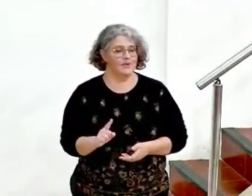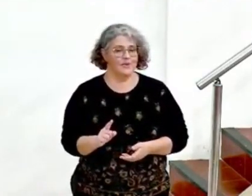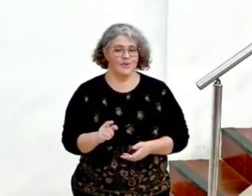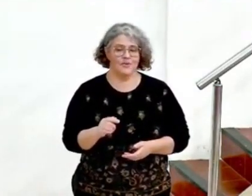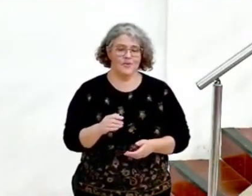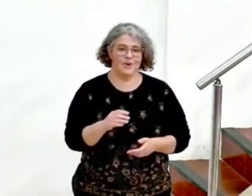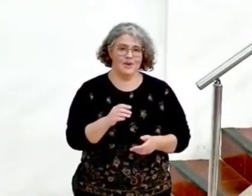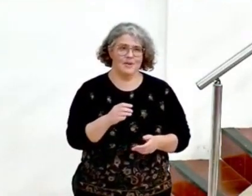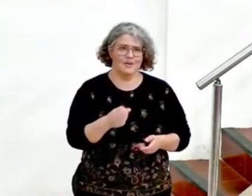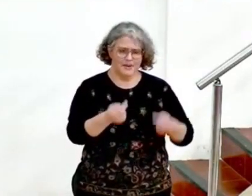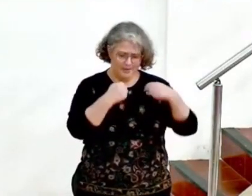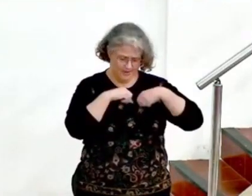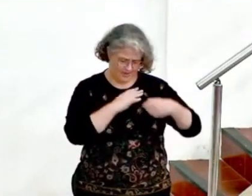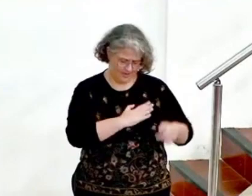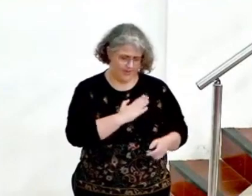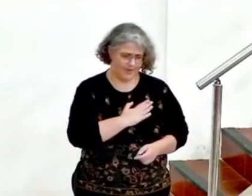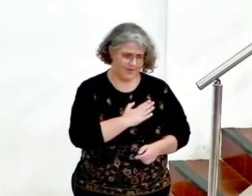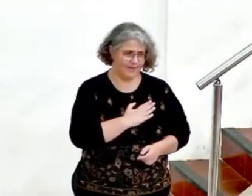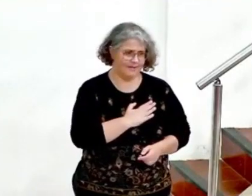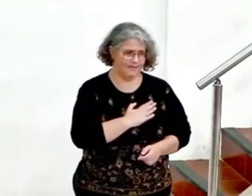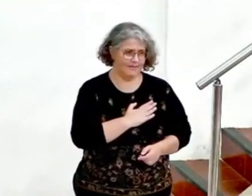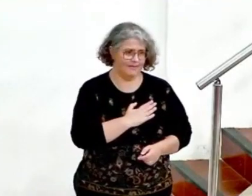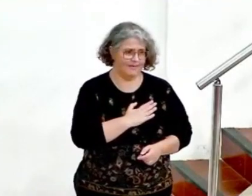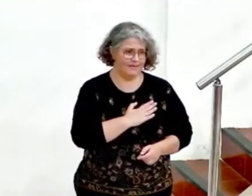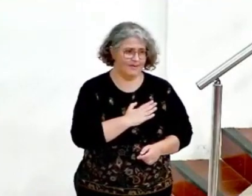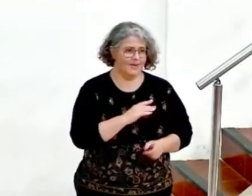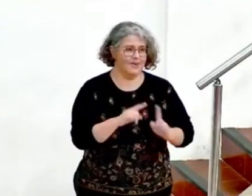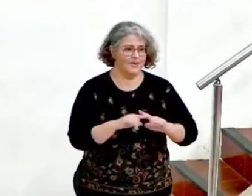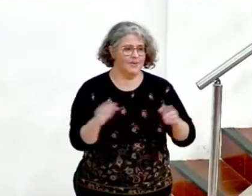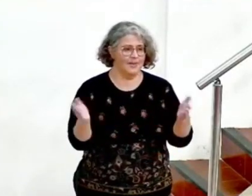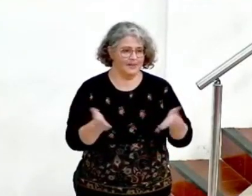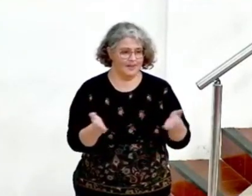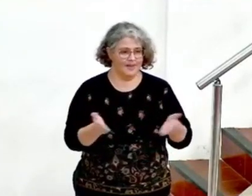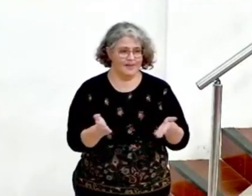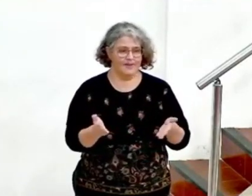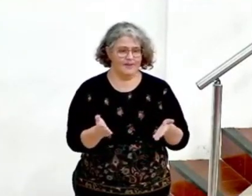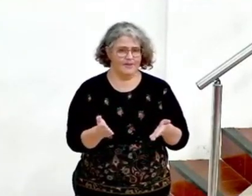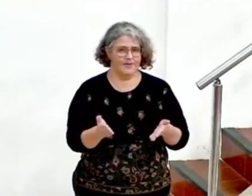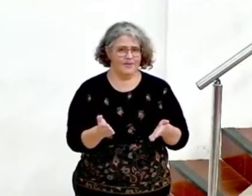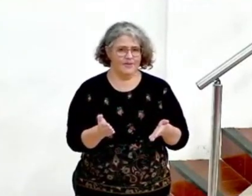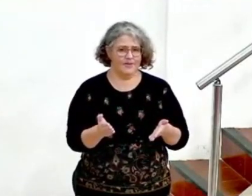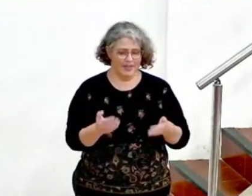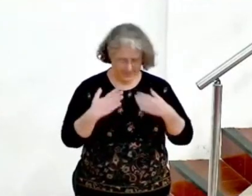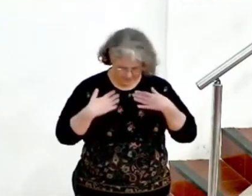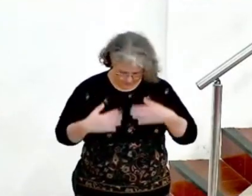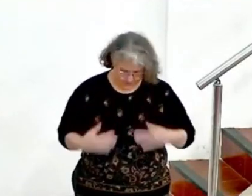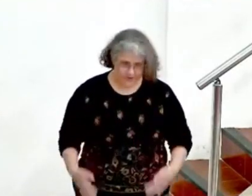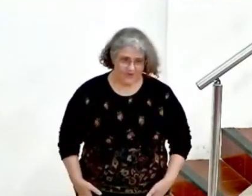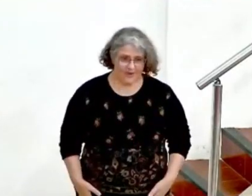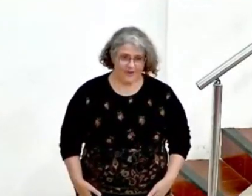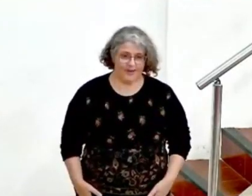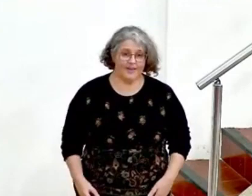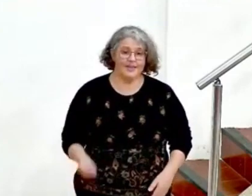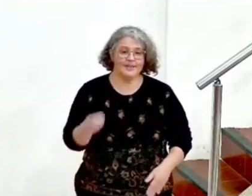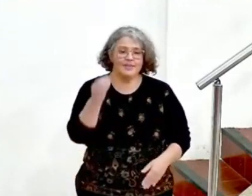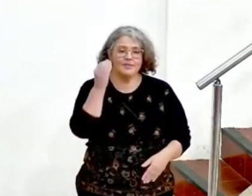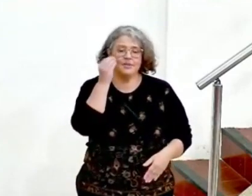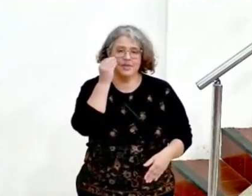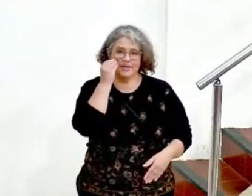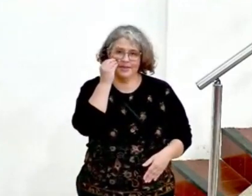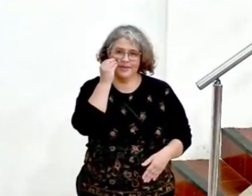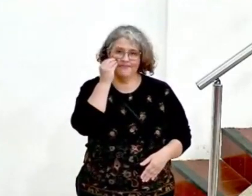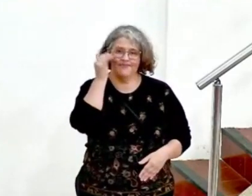que guardar no coração e descansar, mas agora ela vai, em seu próprio corpo, desfrutar da beleza